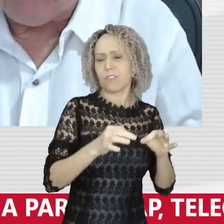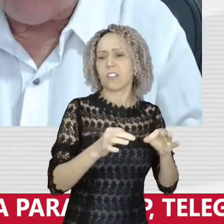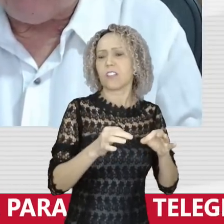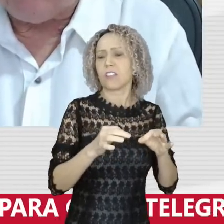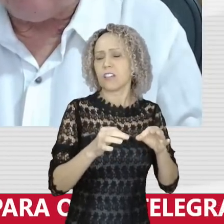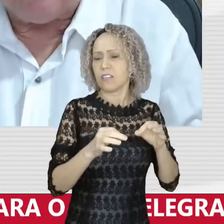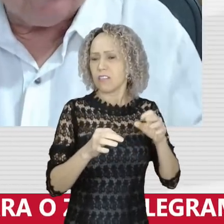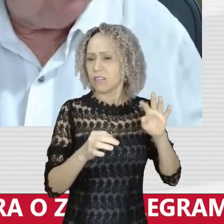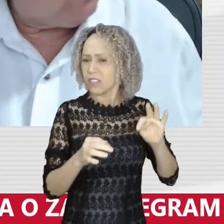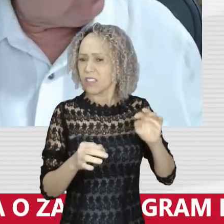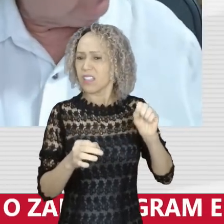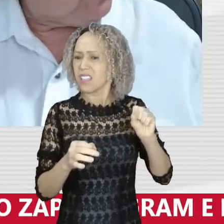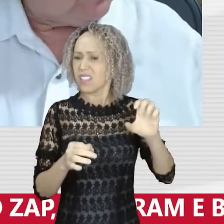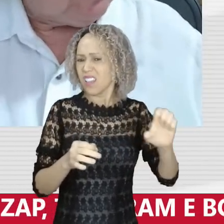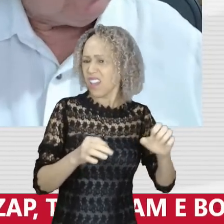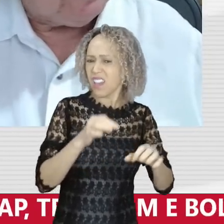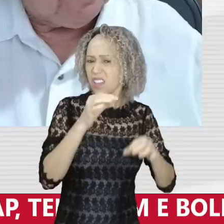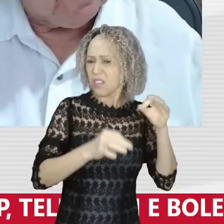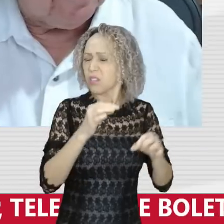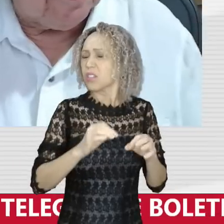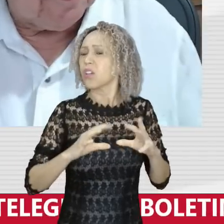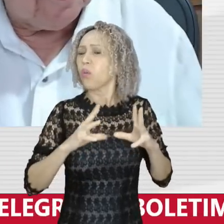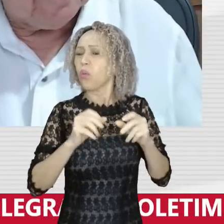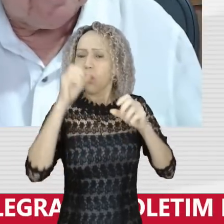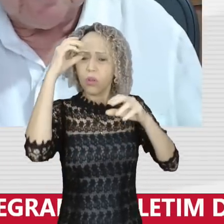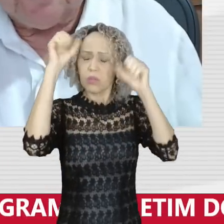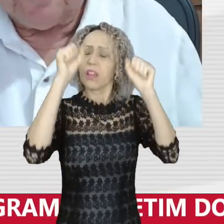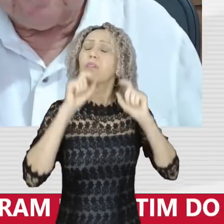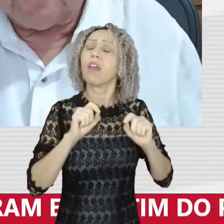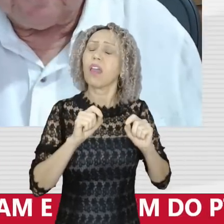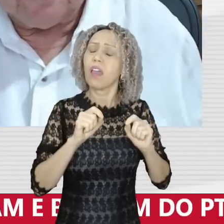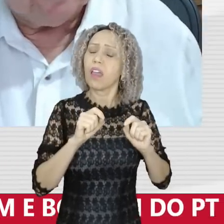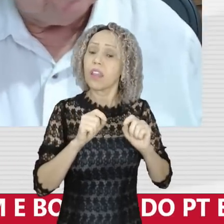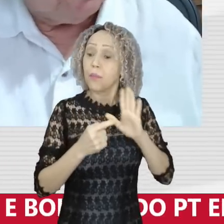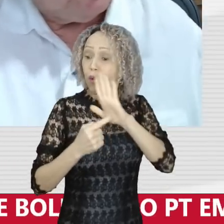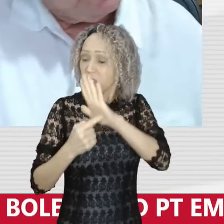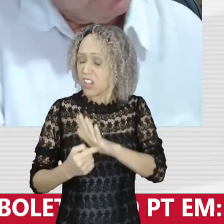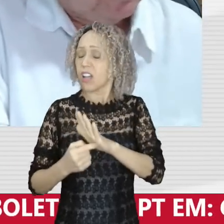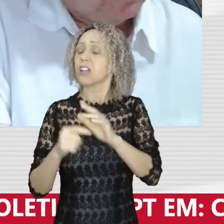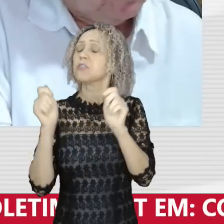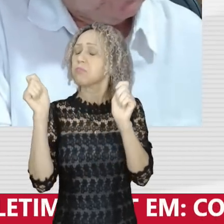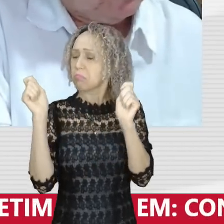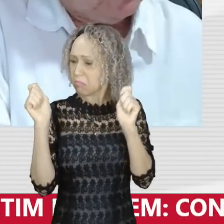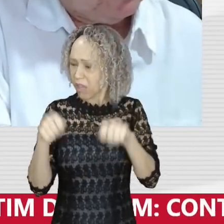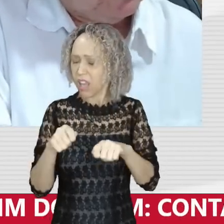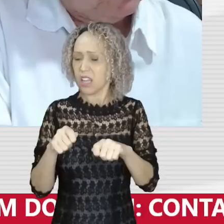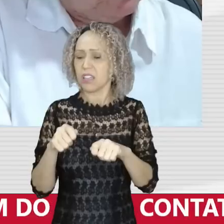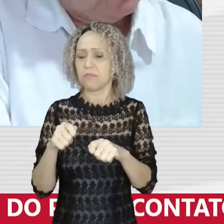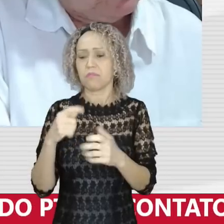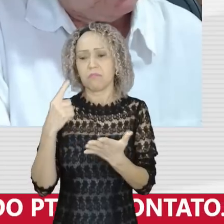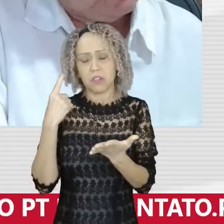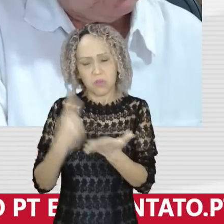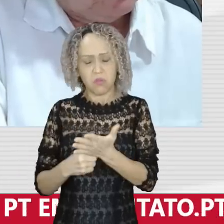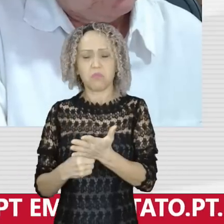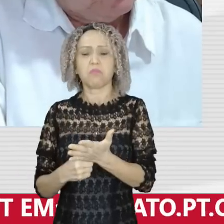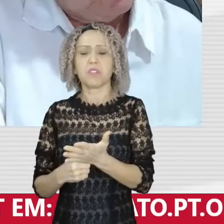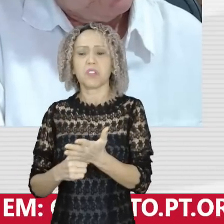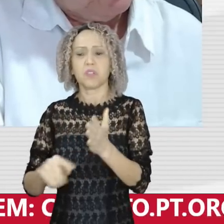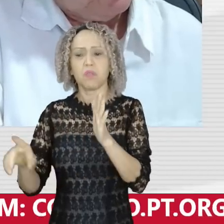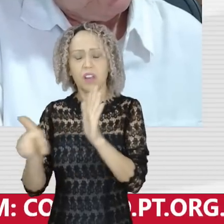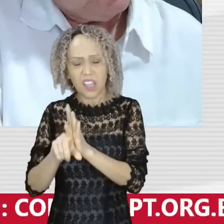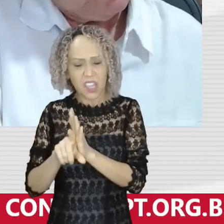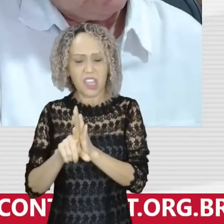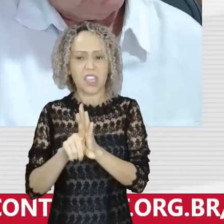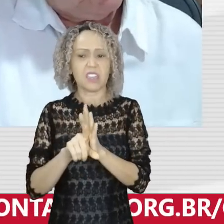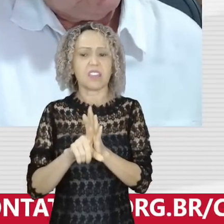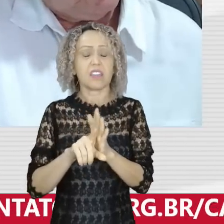significativo e isso dá um mínimo de... sinaliza para a gente uma segurança maior, inclusive para participarmos da festa de posse,